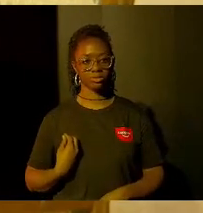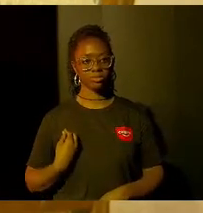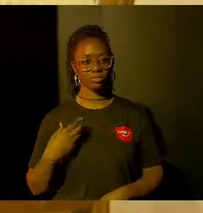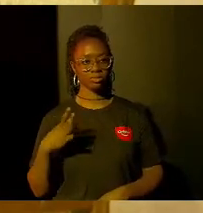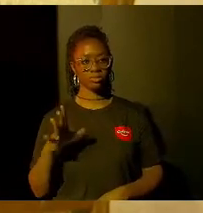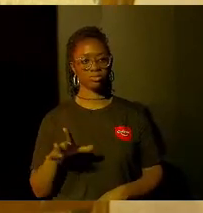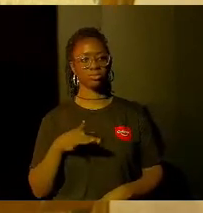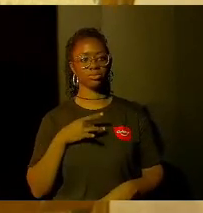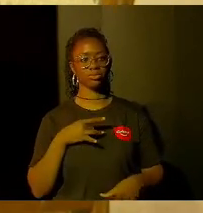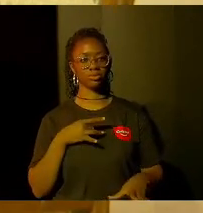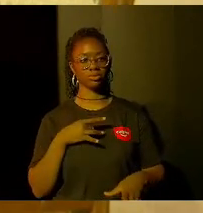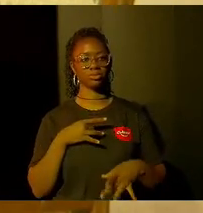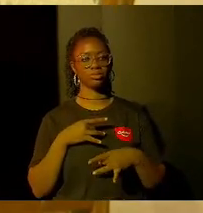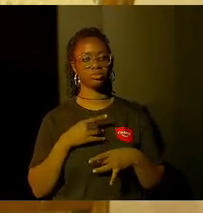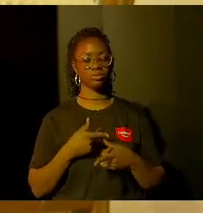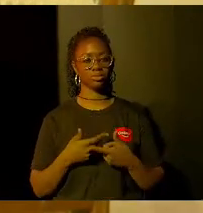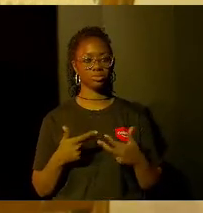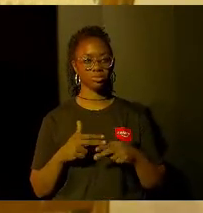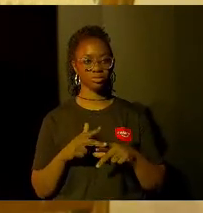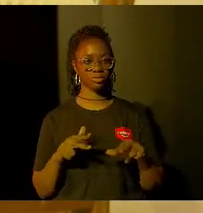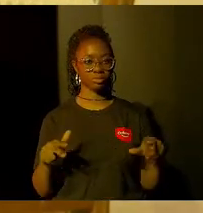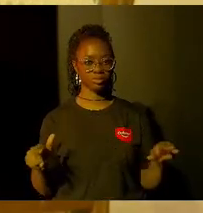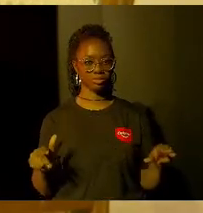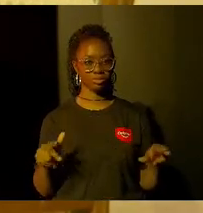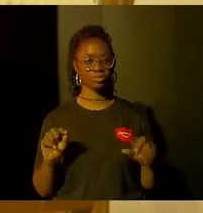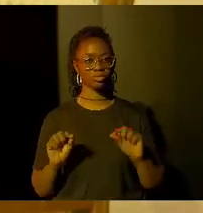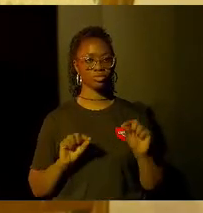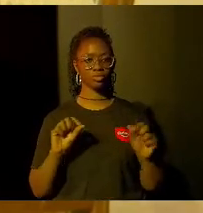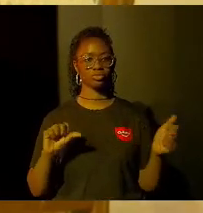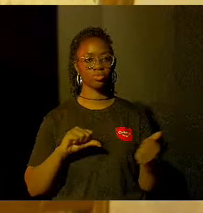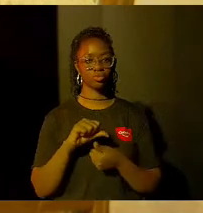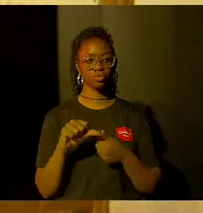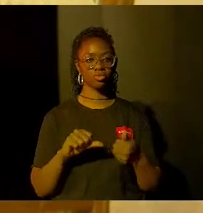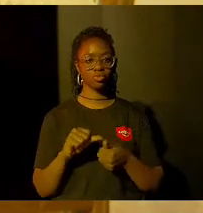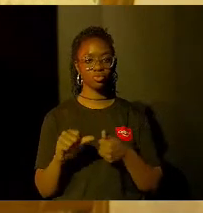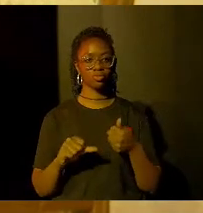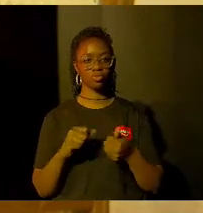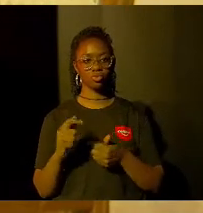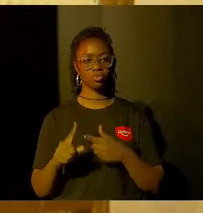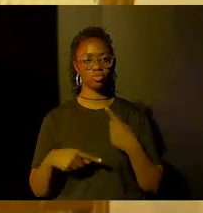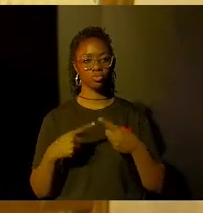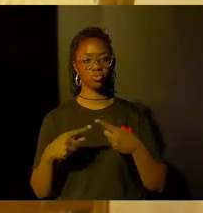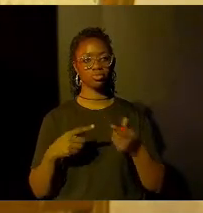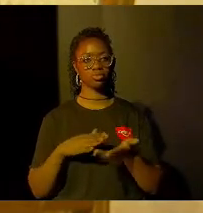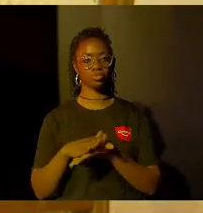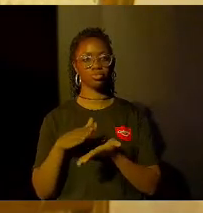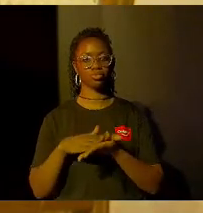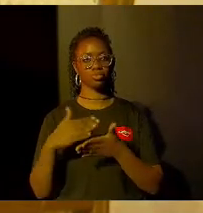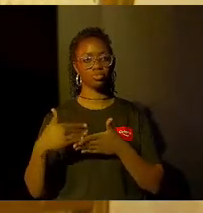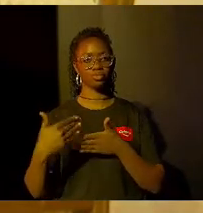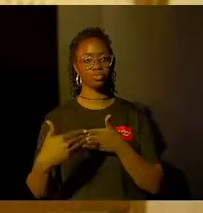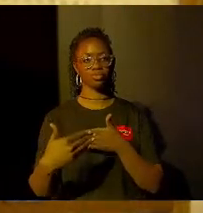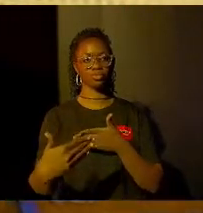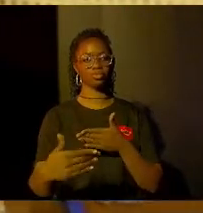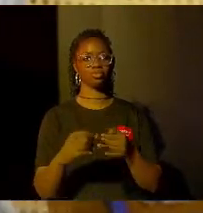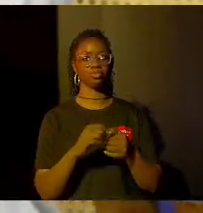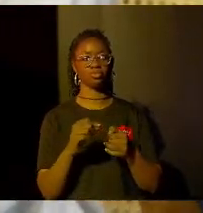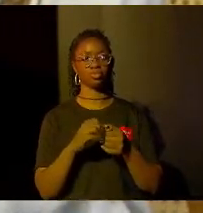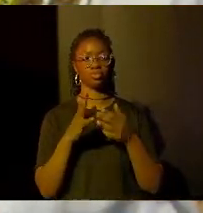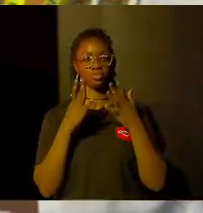saber assim o que que já mudou desde que você publicou aqui e o processo de fazendo a peça